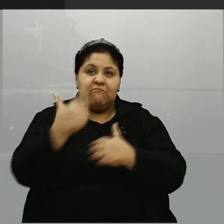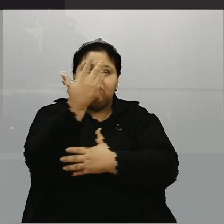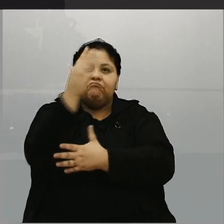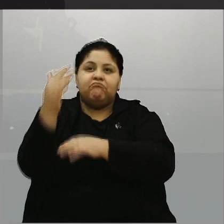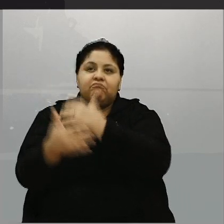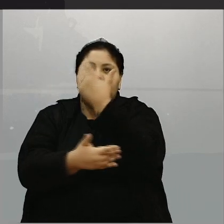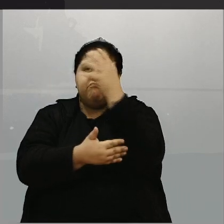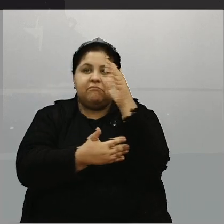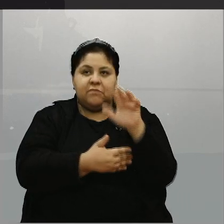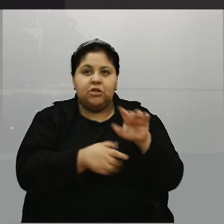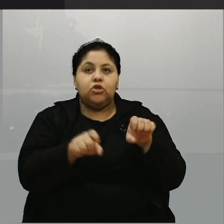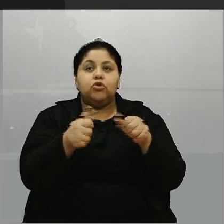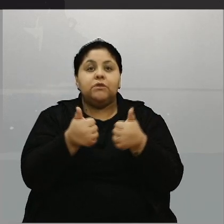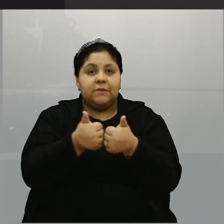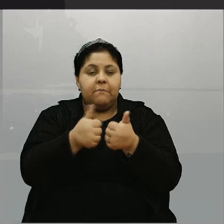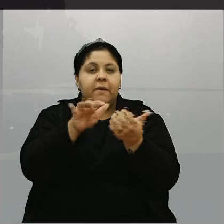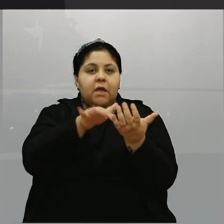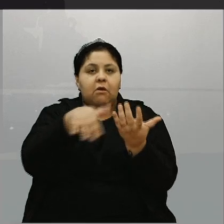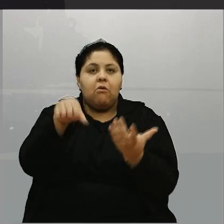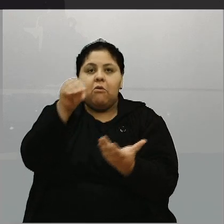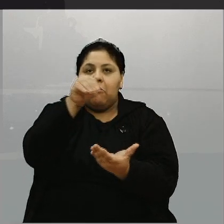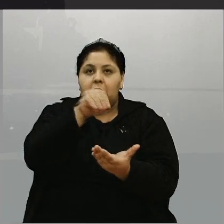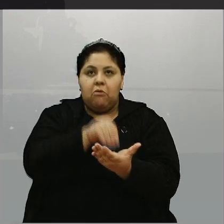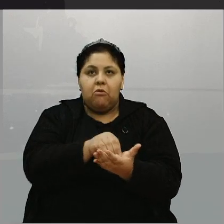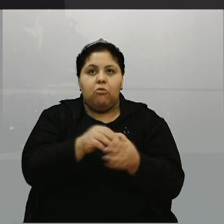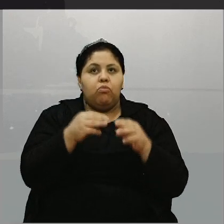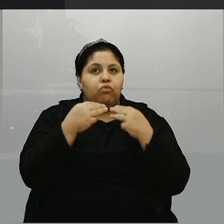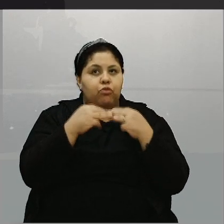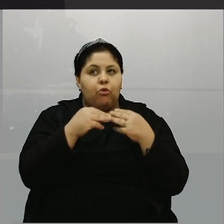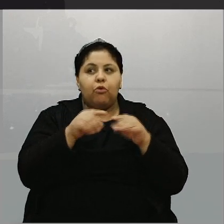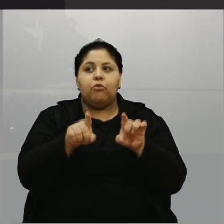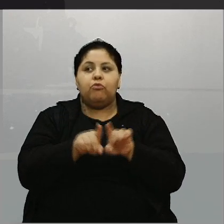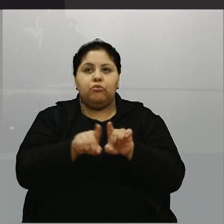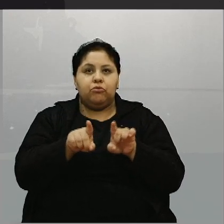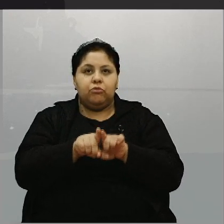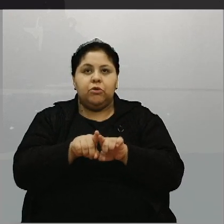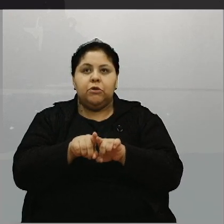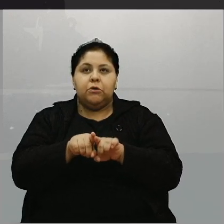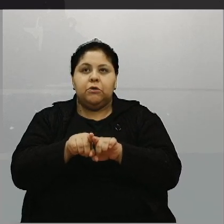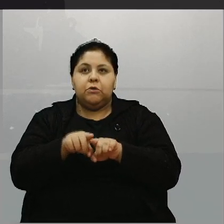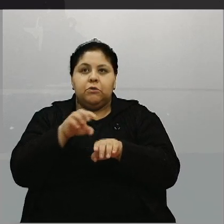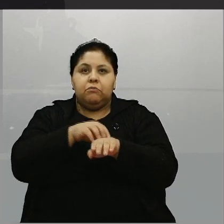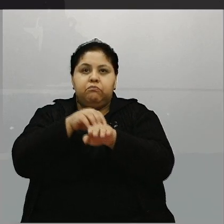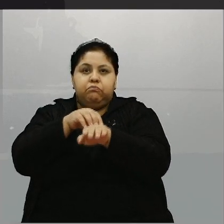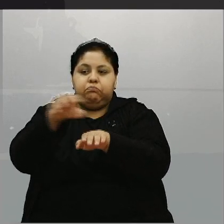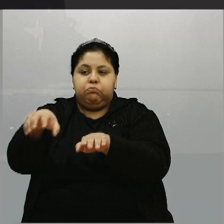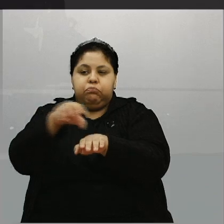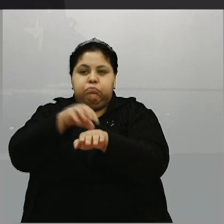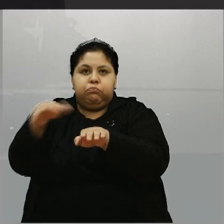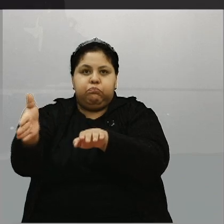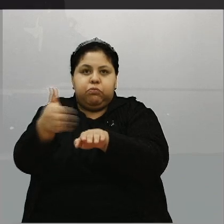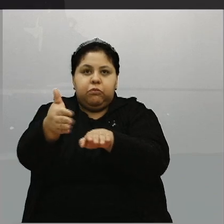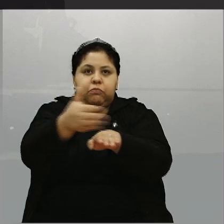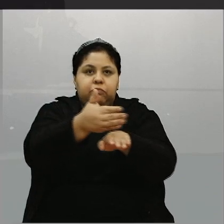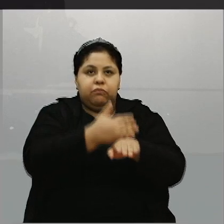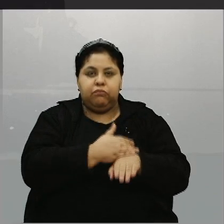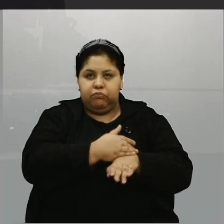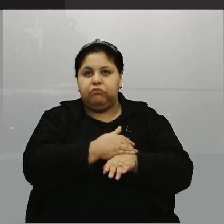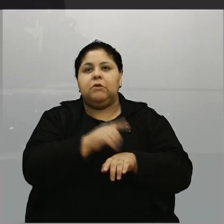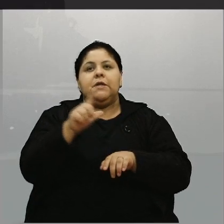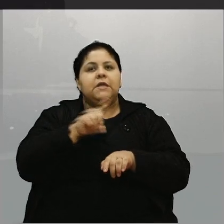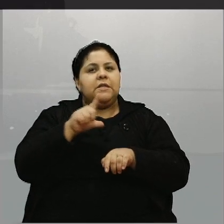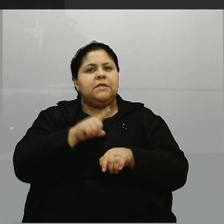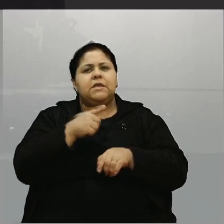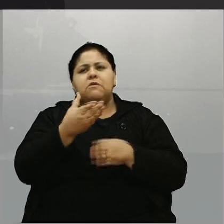a Codeca, enfim, truques puxando ali material, abrindo, era provisoriamente, tem muito